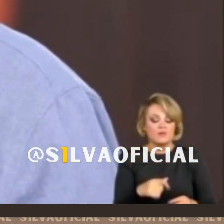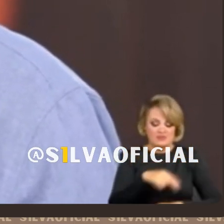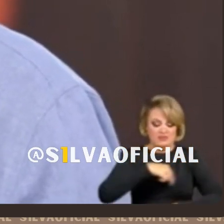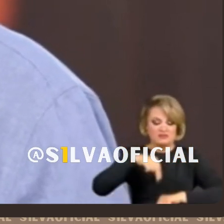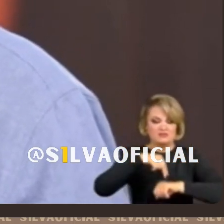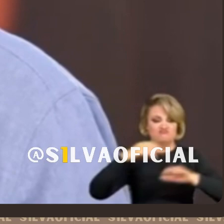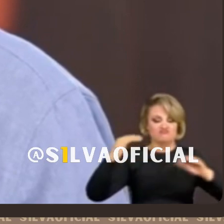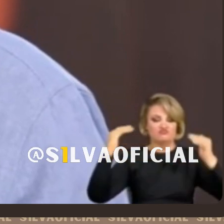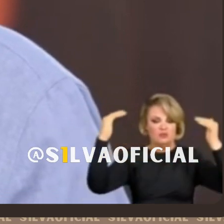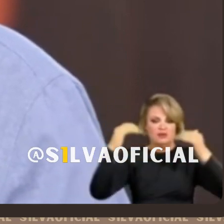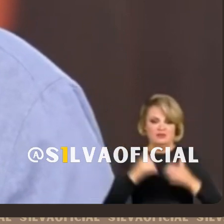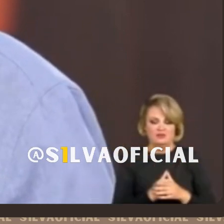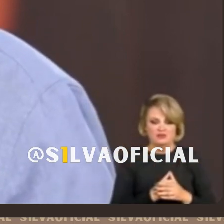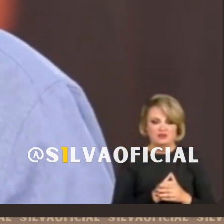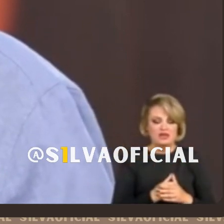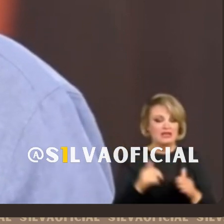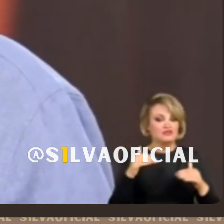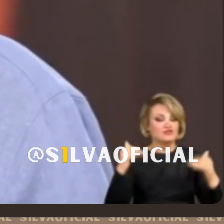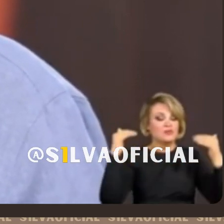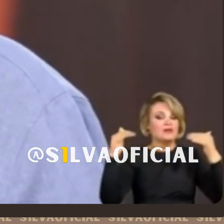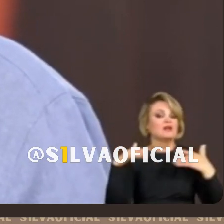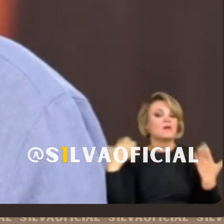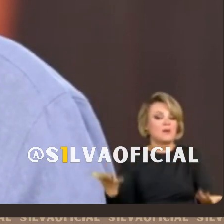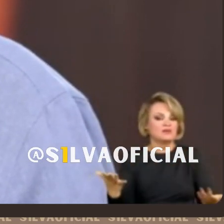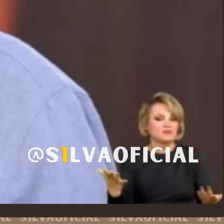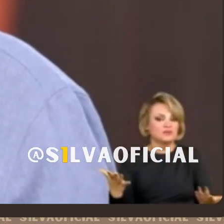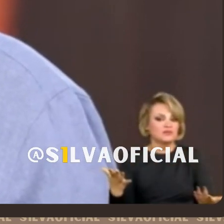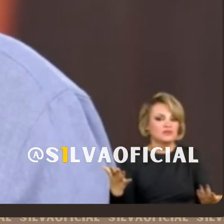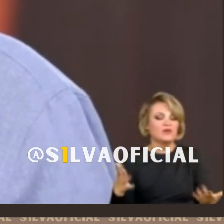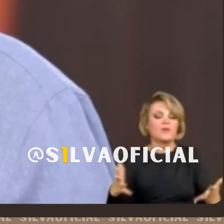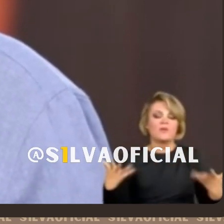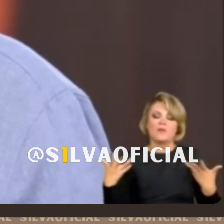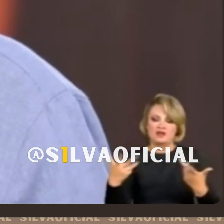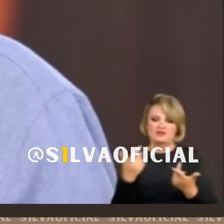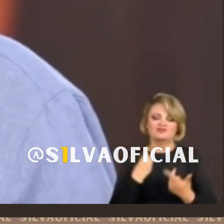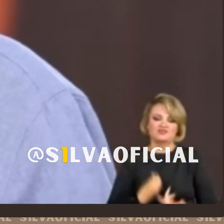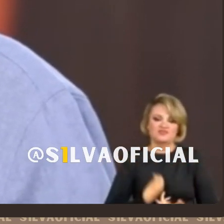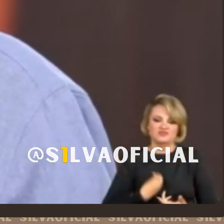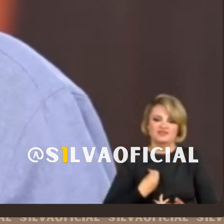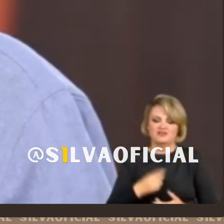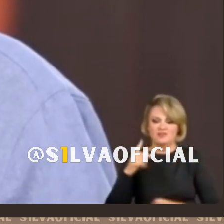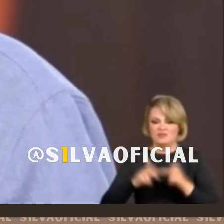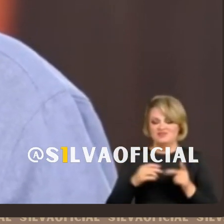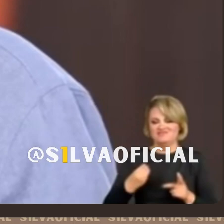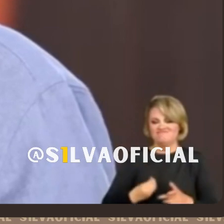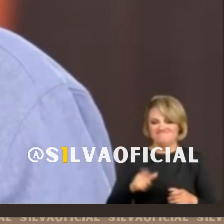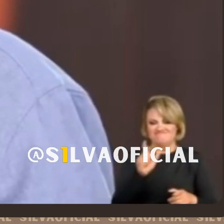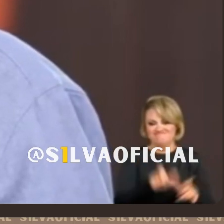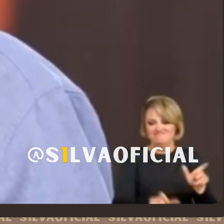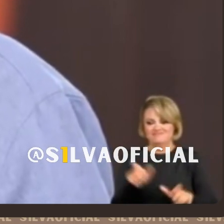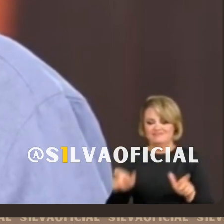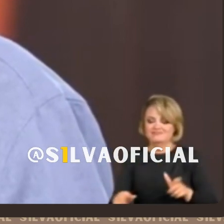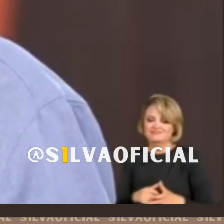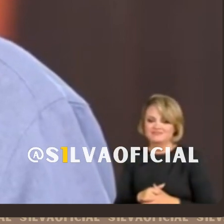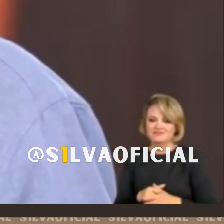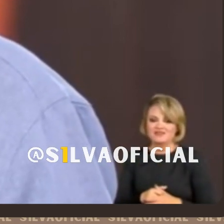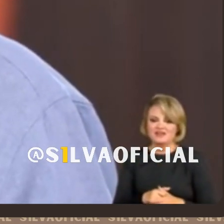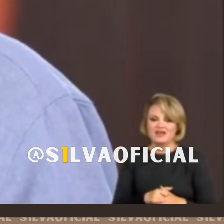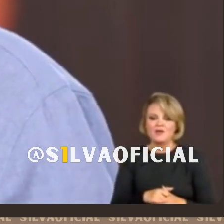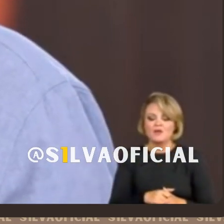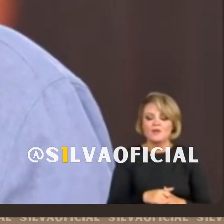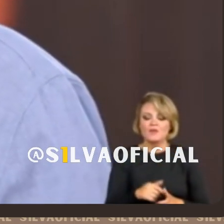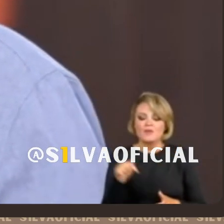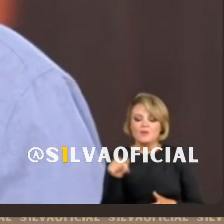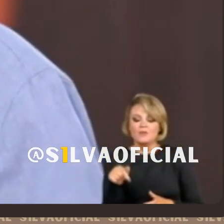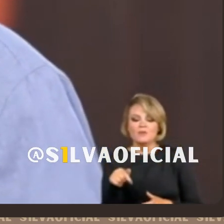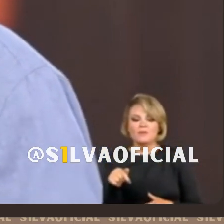em função da qualidade de vida do seu povo. Nós não queremos uma nação de pedintes,